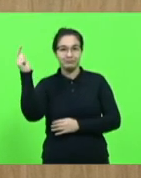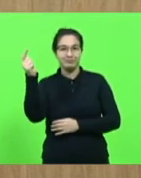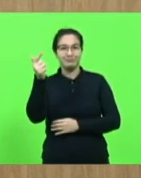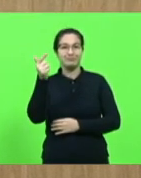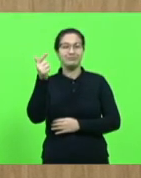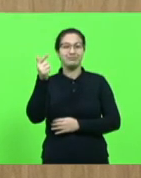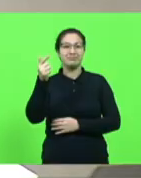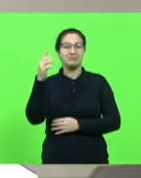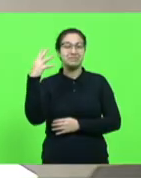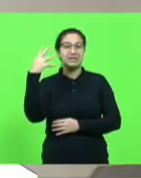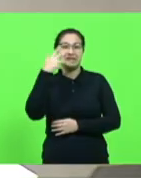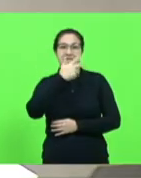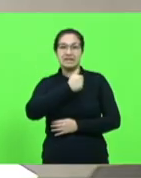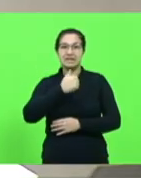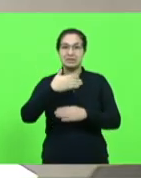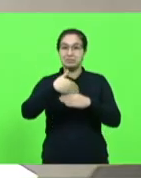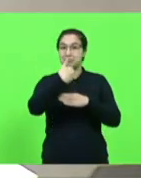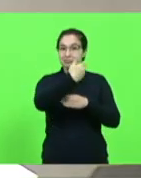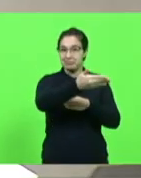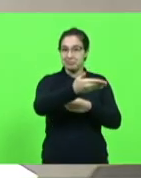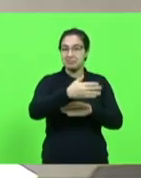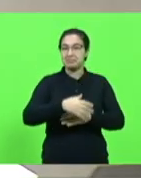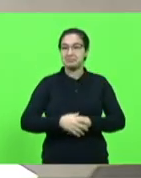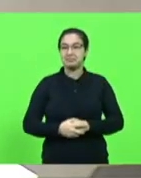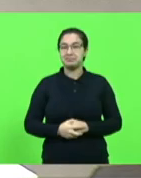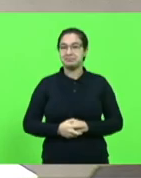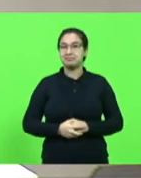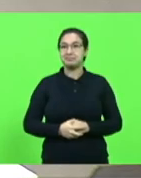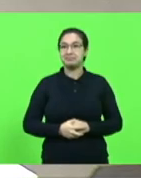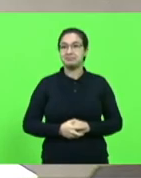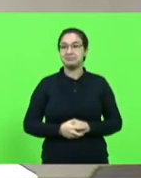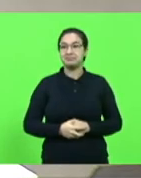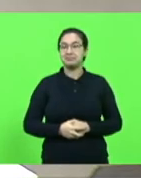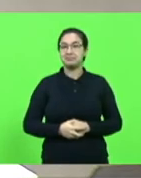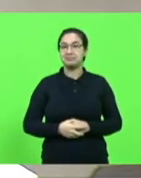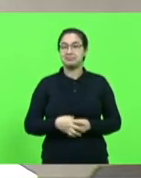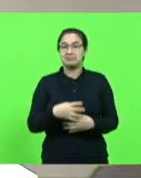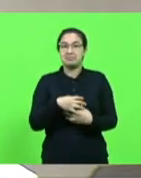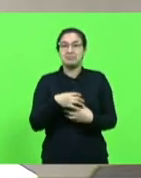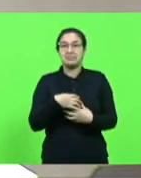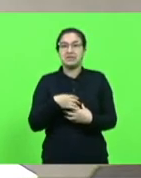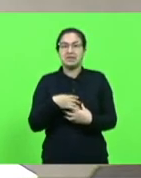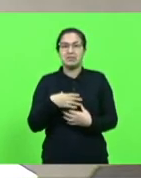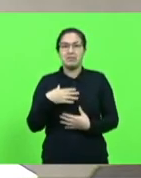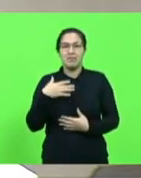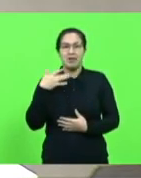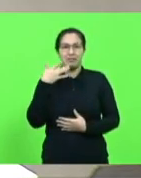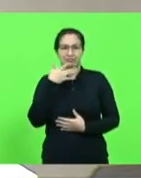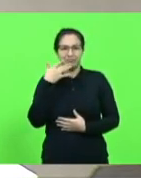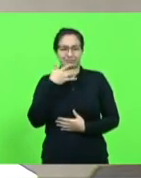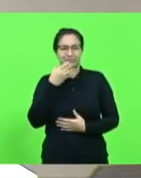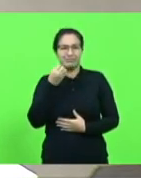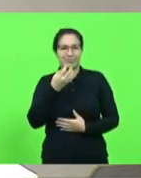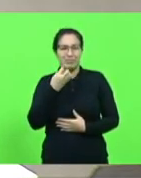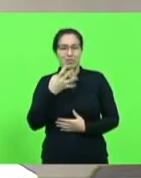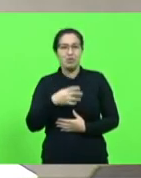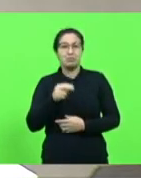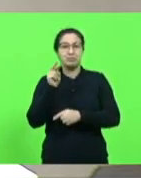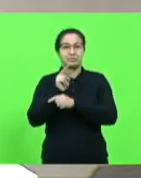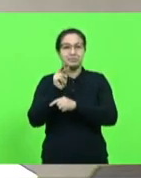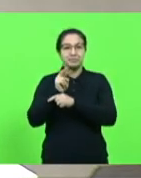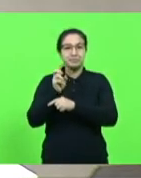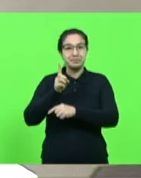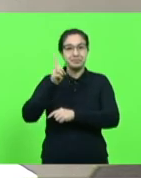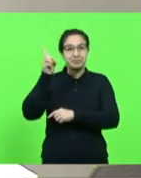para o lado de fora, clima muito gostoso, e com essas palavras sobre a proteção de Deus,